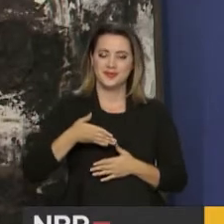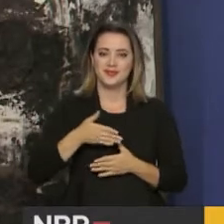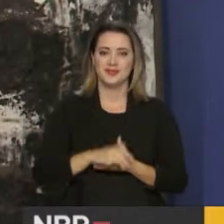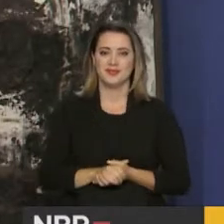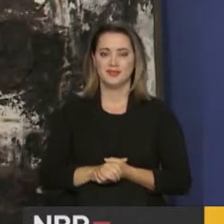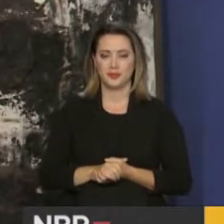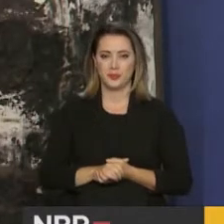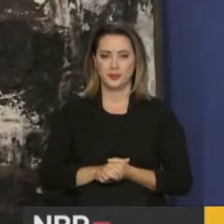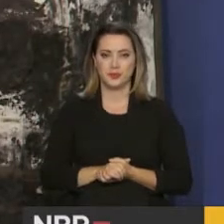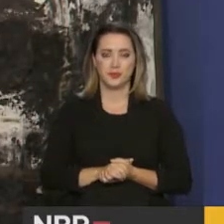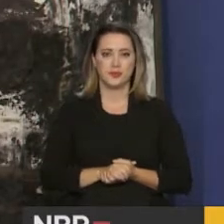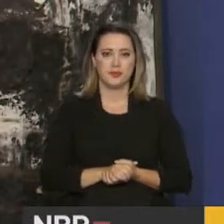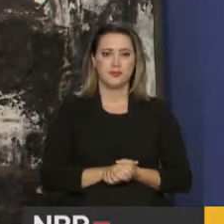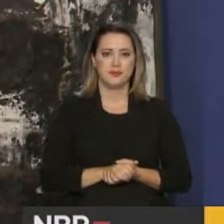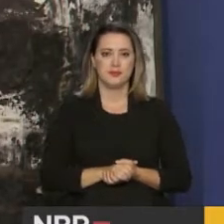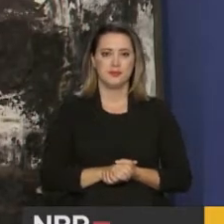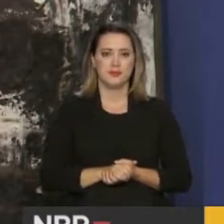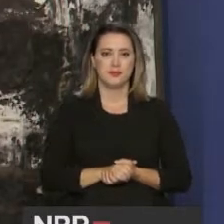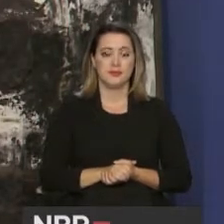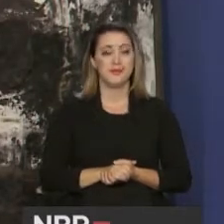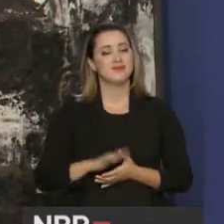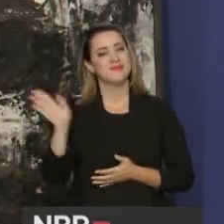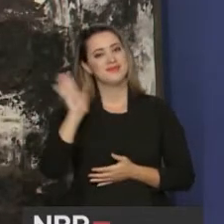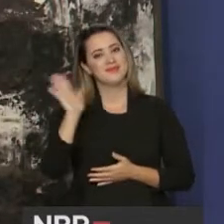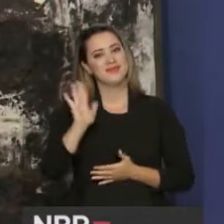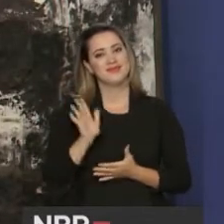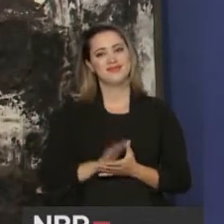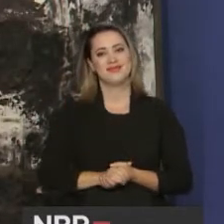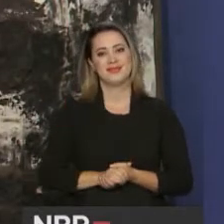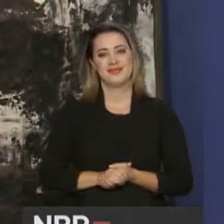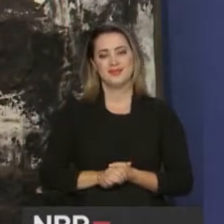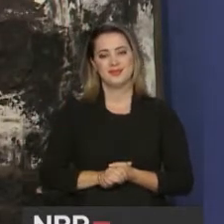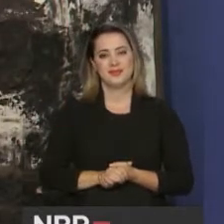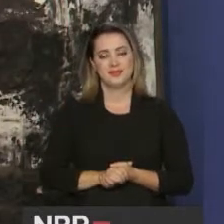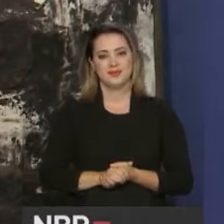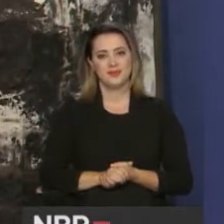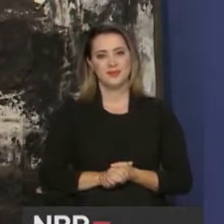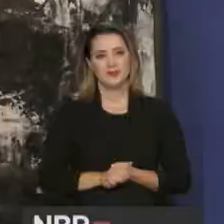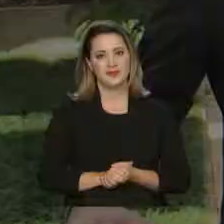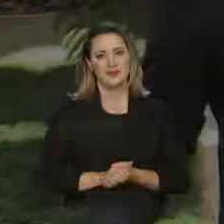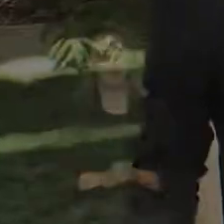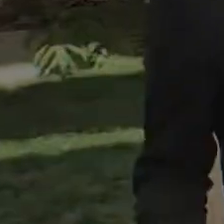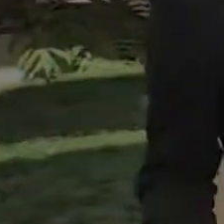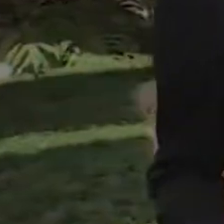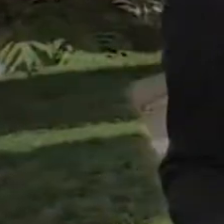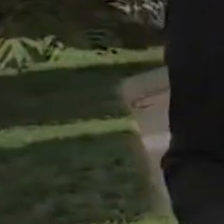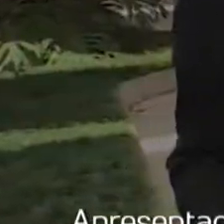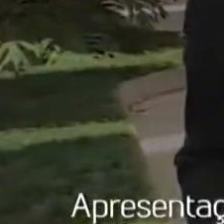programasnbr@ebc.com.br. A gente fica por aqui. Até o próximo programa. Tchau, tchau.